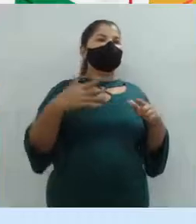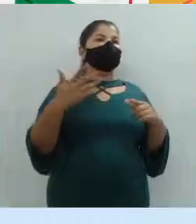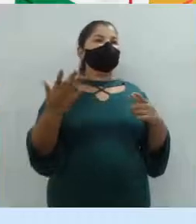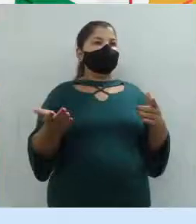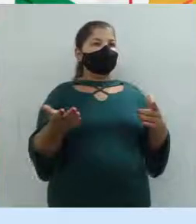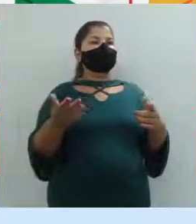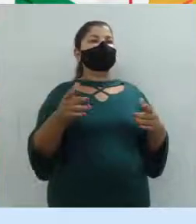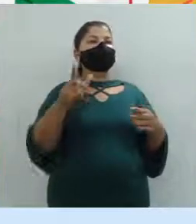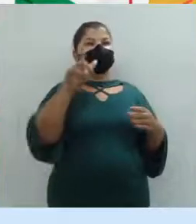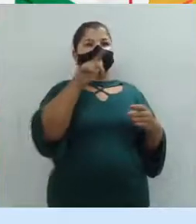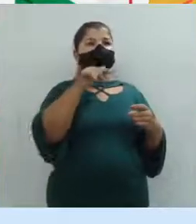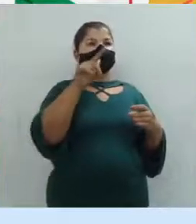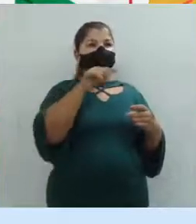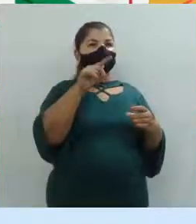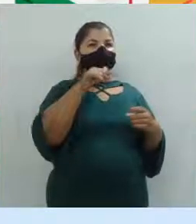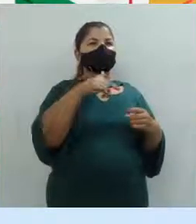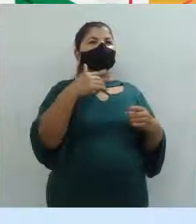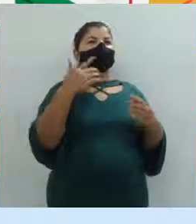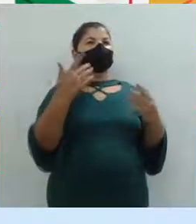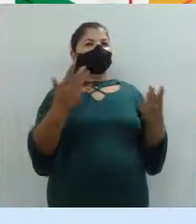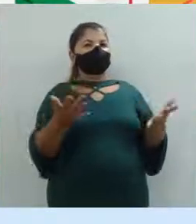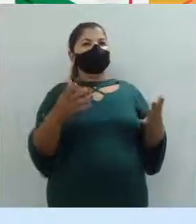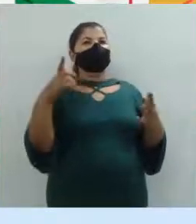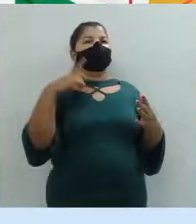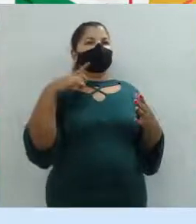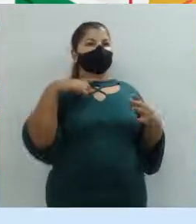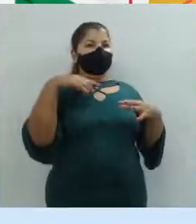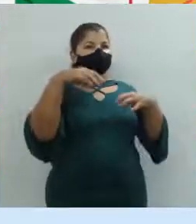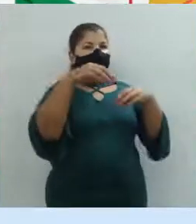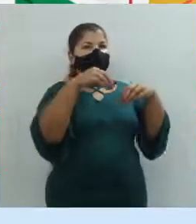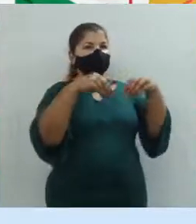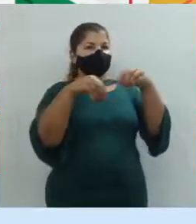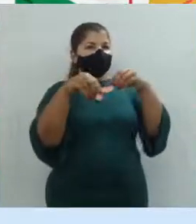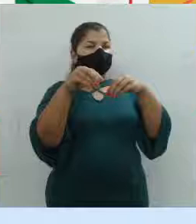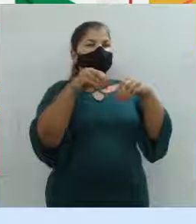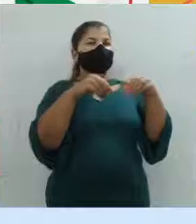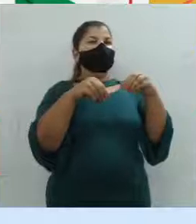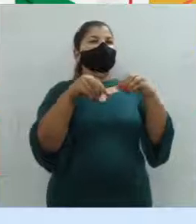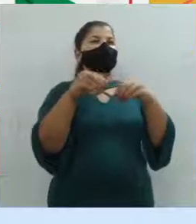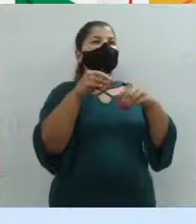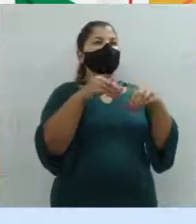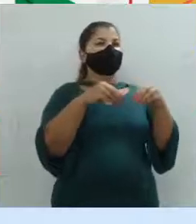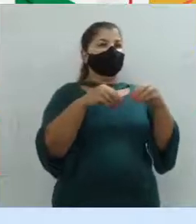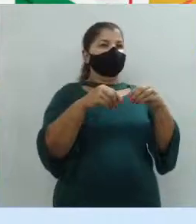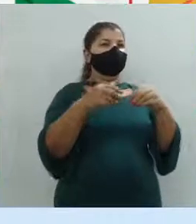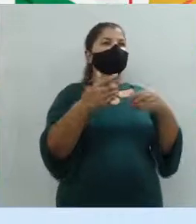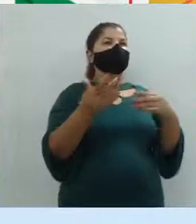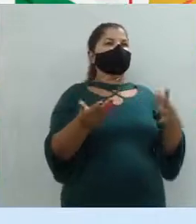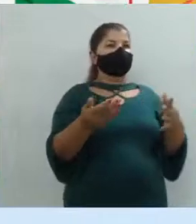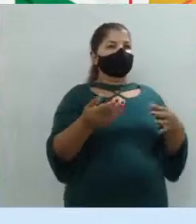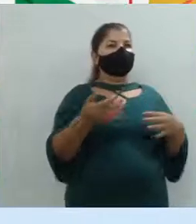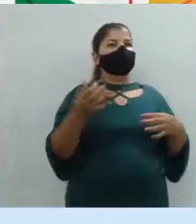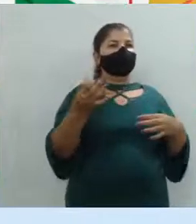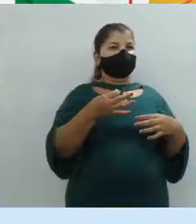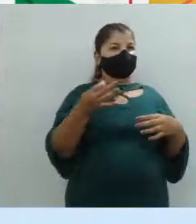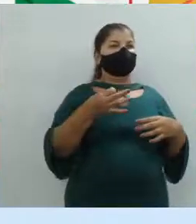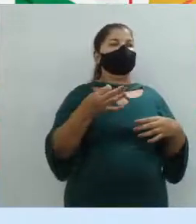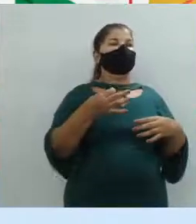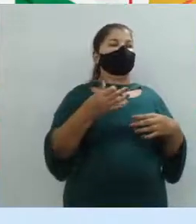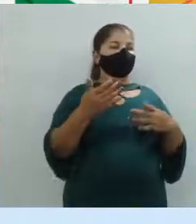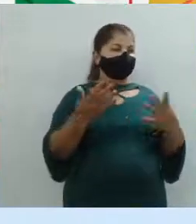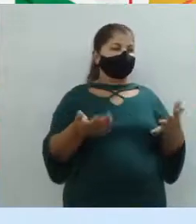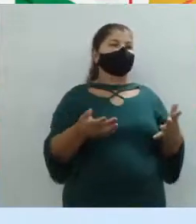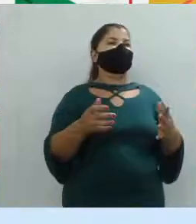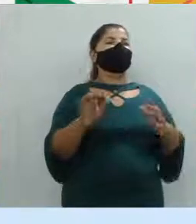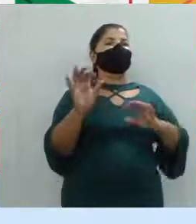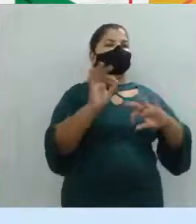da água em si, né? Você vê também a terra, né, sendo visualizada ali. Então, de uma forma assim muito interessante,